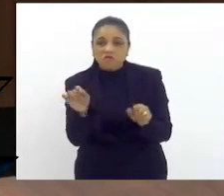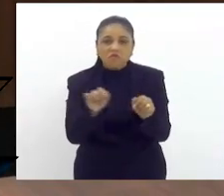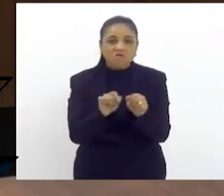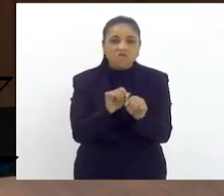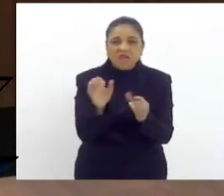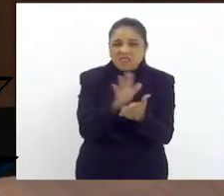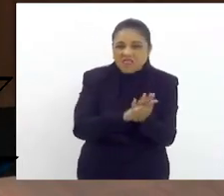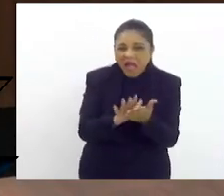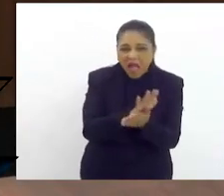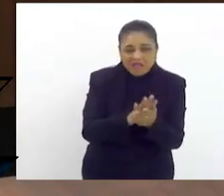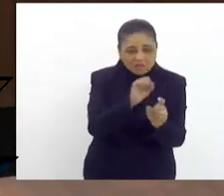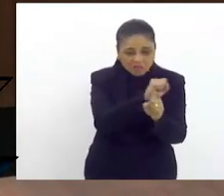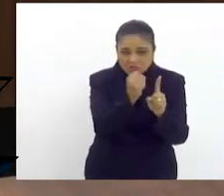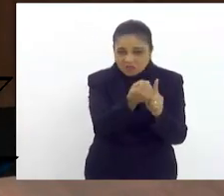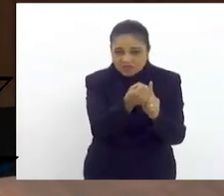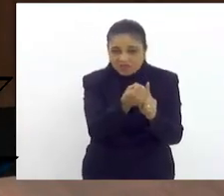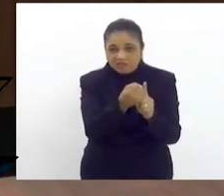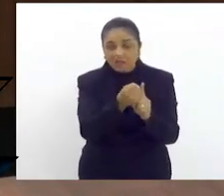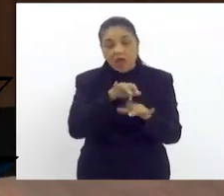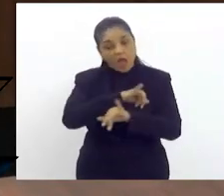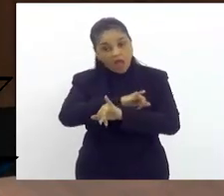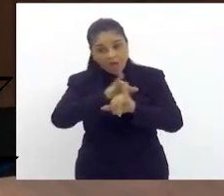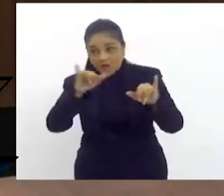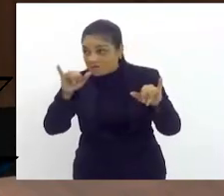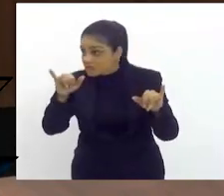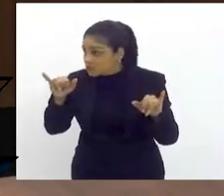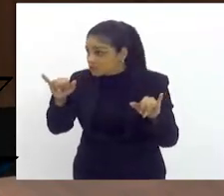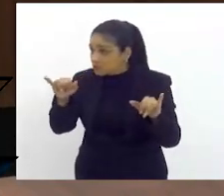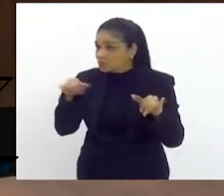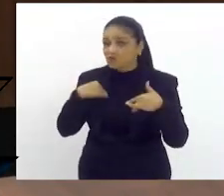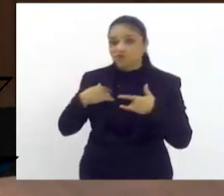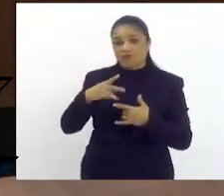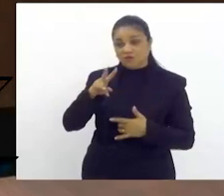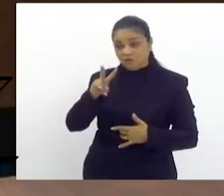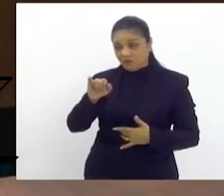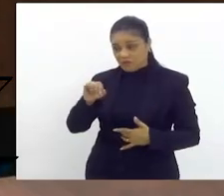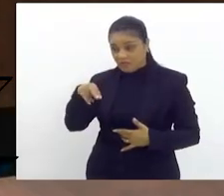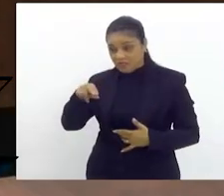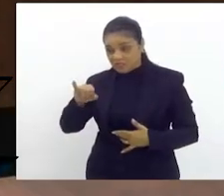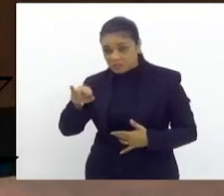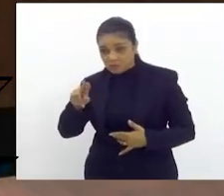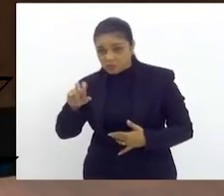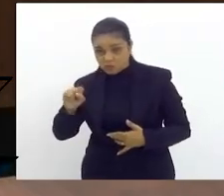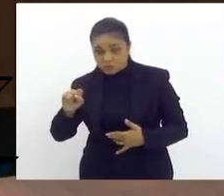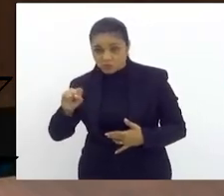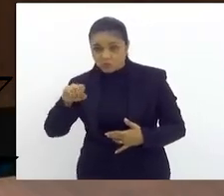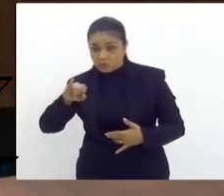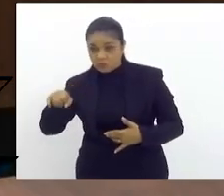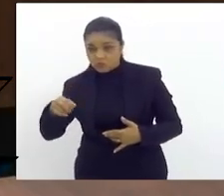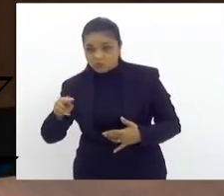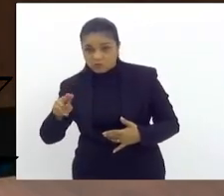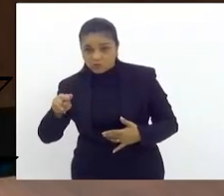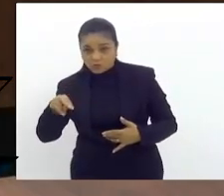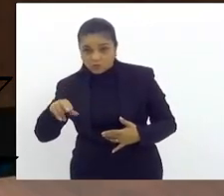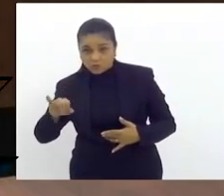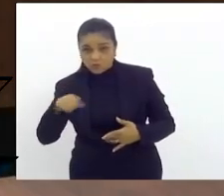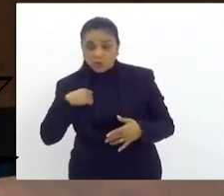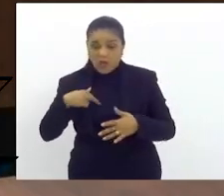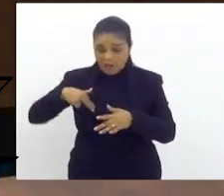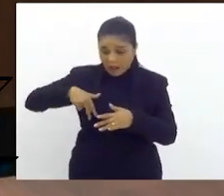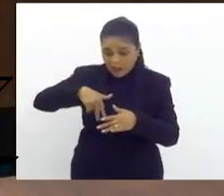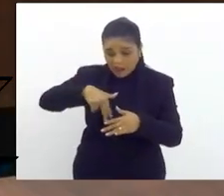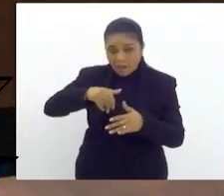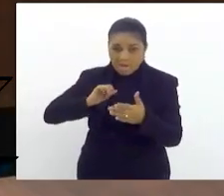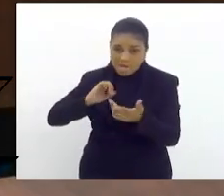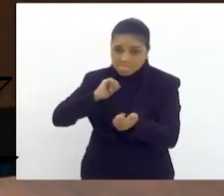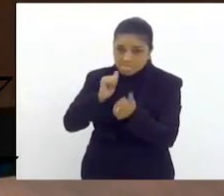quero avisar a todos Vinícius Júnior além de alegria nas pernas além de muita alegria que ele deu